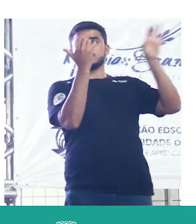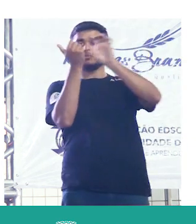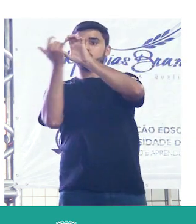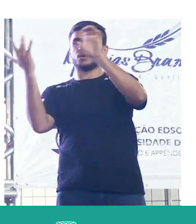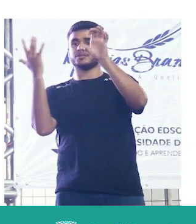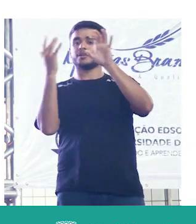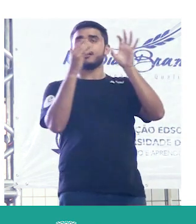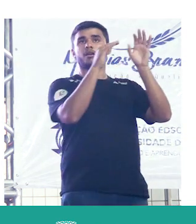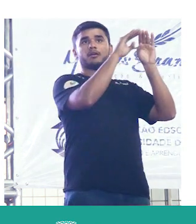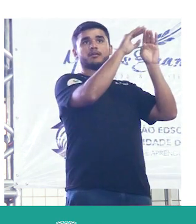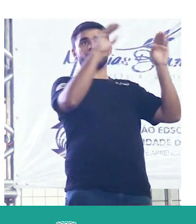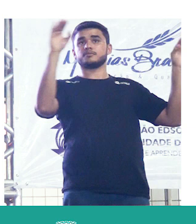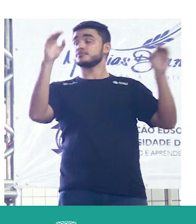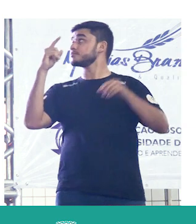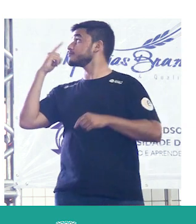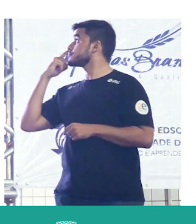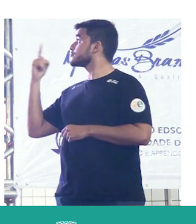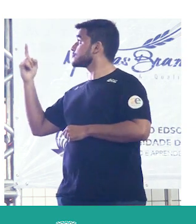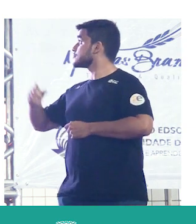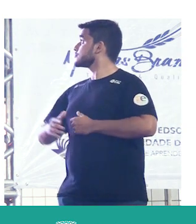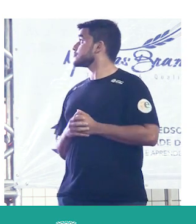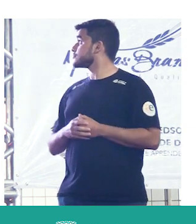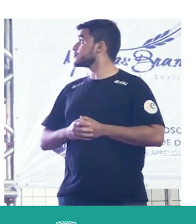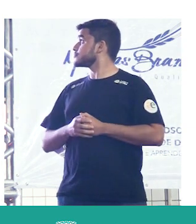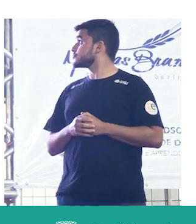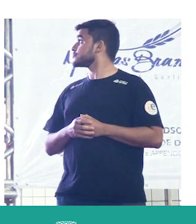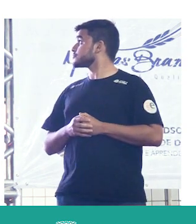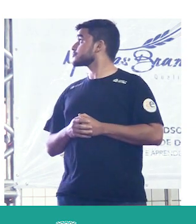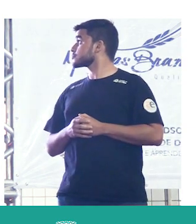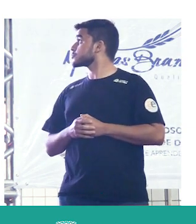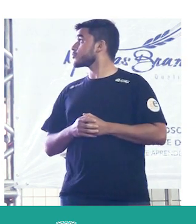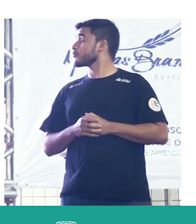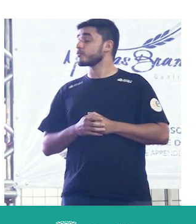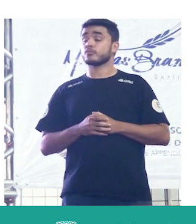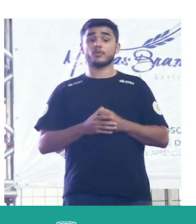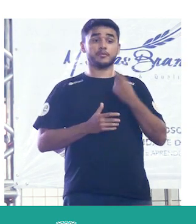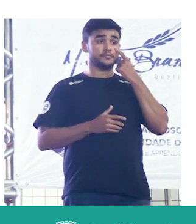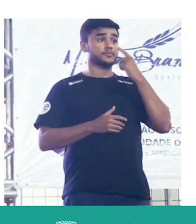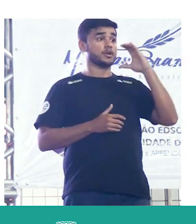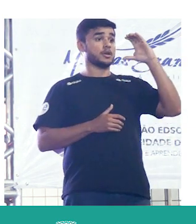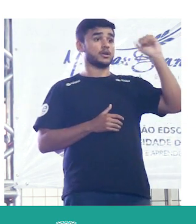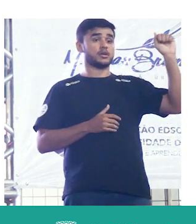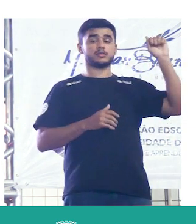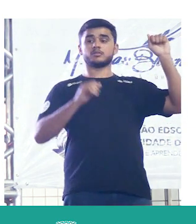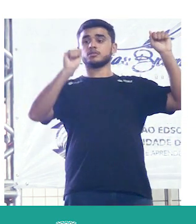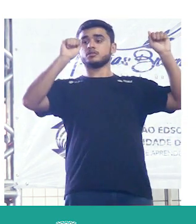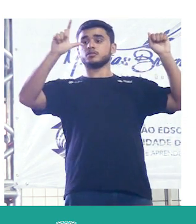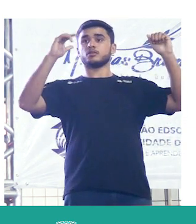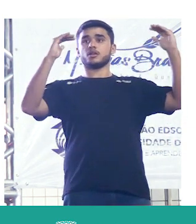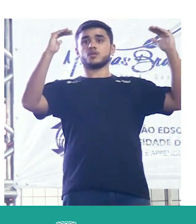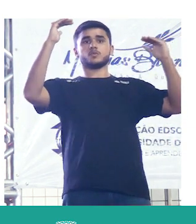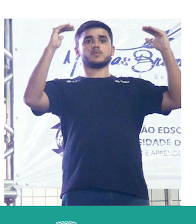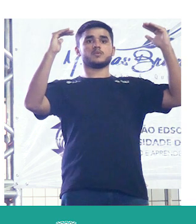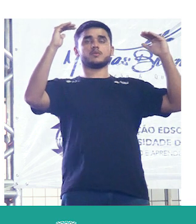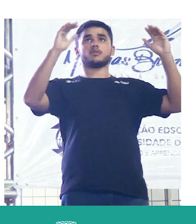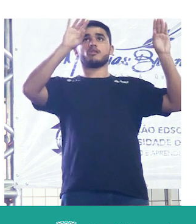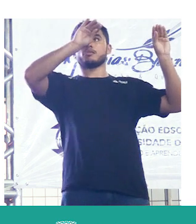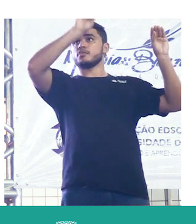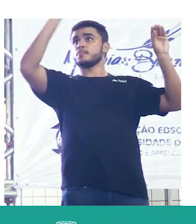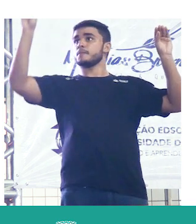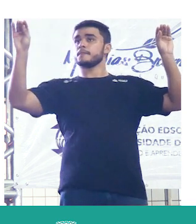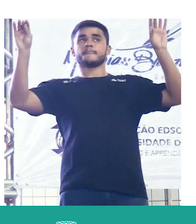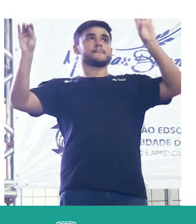troquei o cálcio da primeira substância pelo alumínio da segunda. Você tem que fazer o balanceamento, ó, ajustar